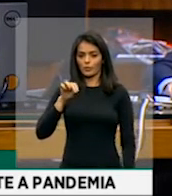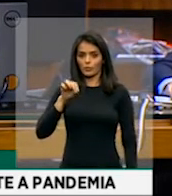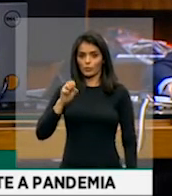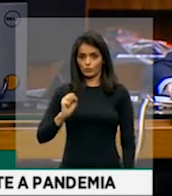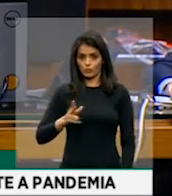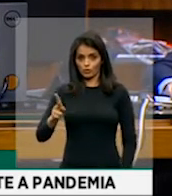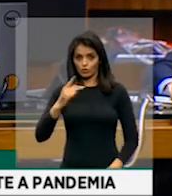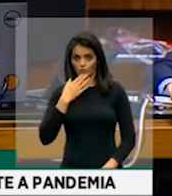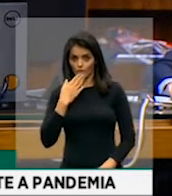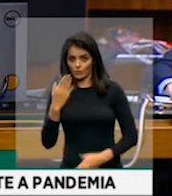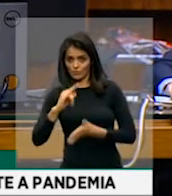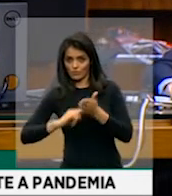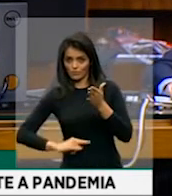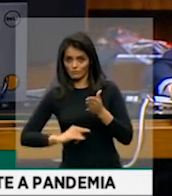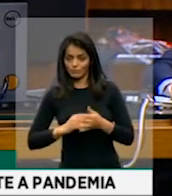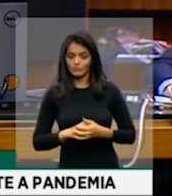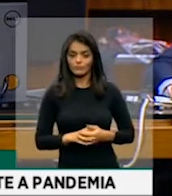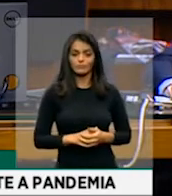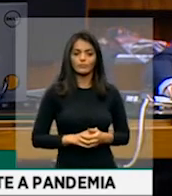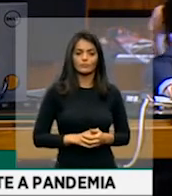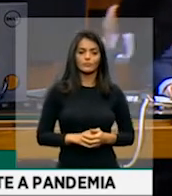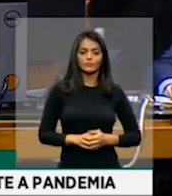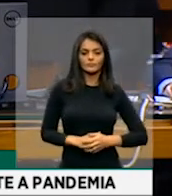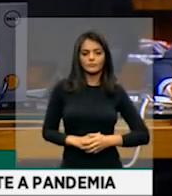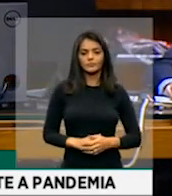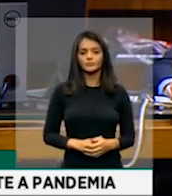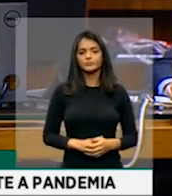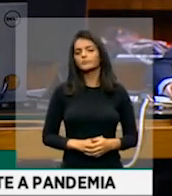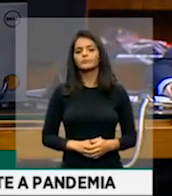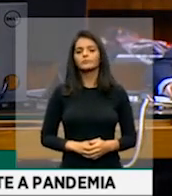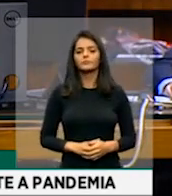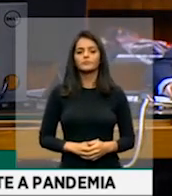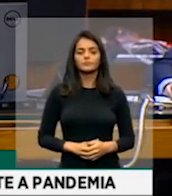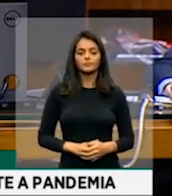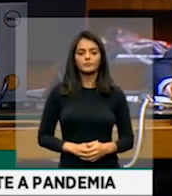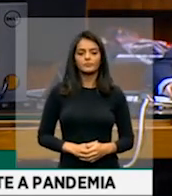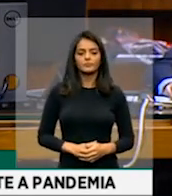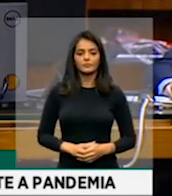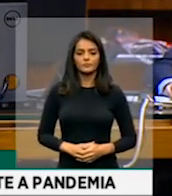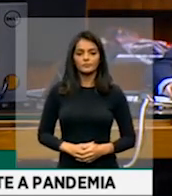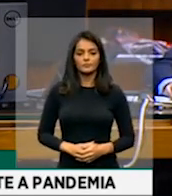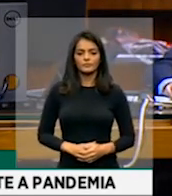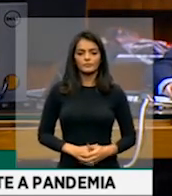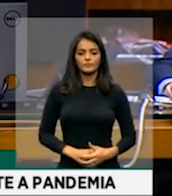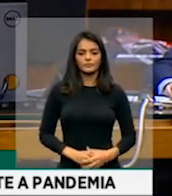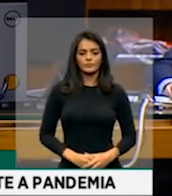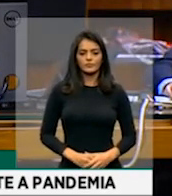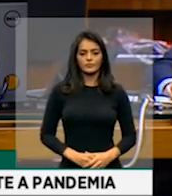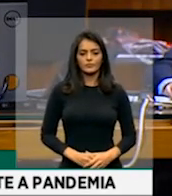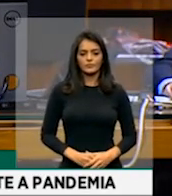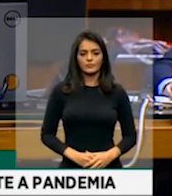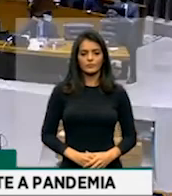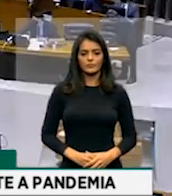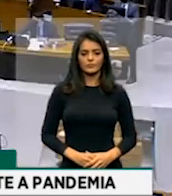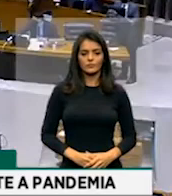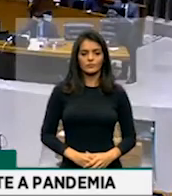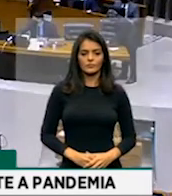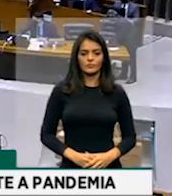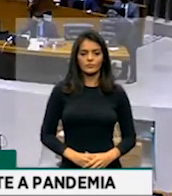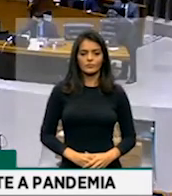para investimento o dinheiro não pode ir para programas de transferência de renda como queria o governo federal